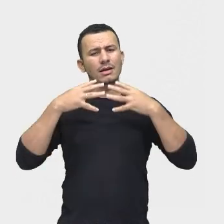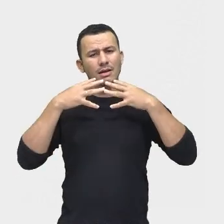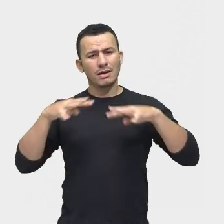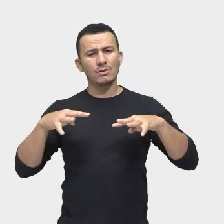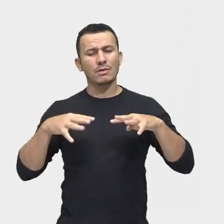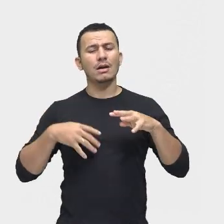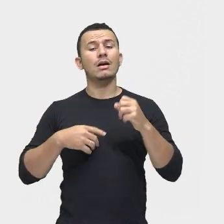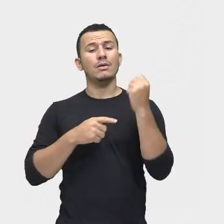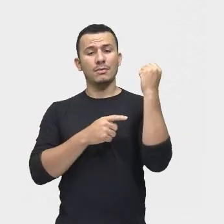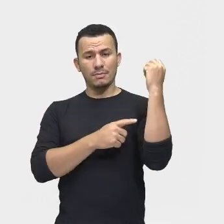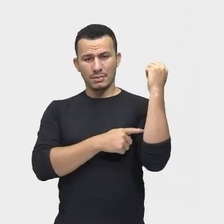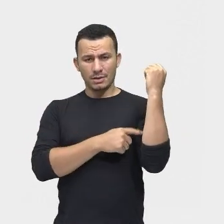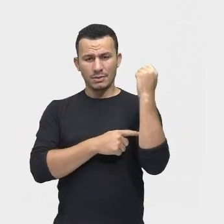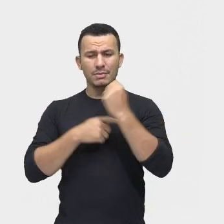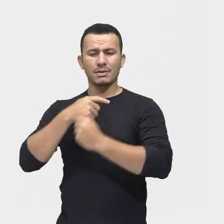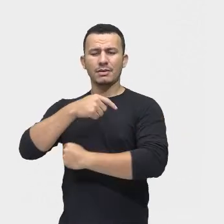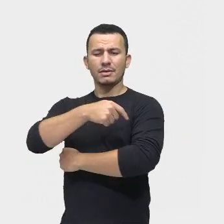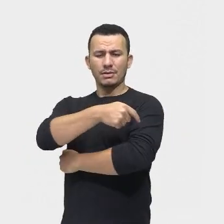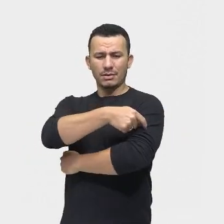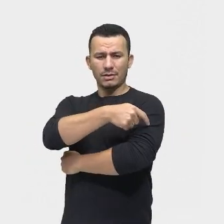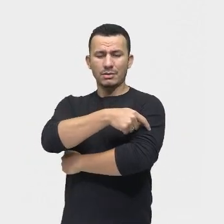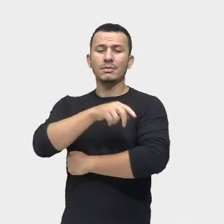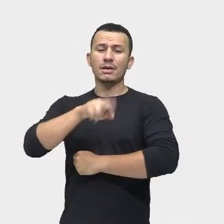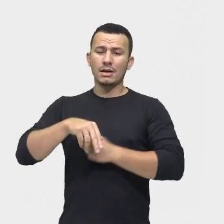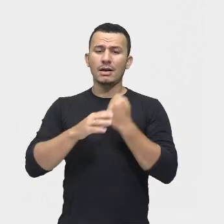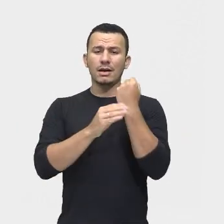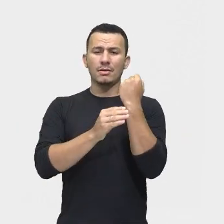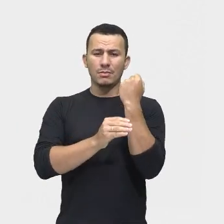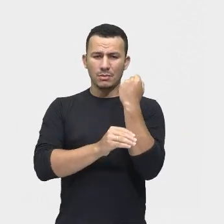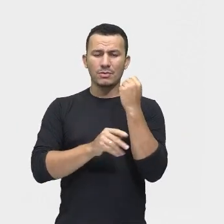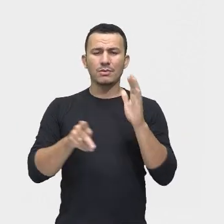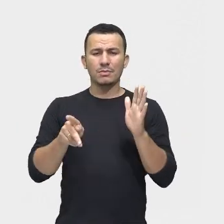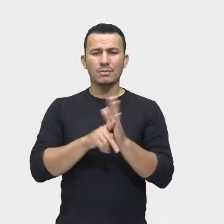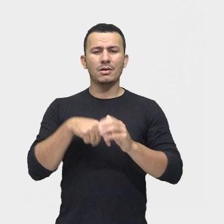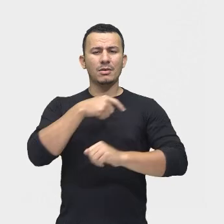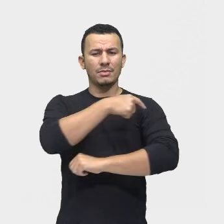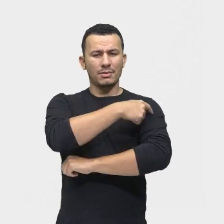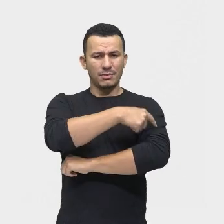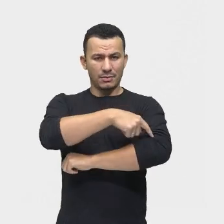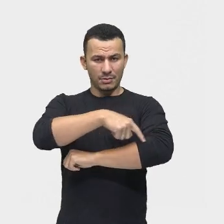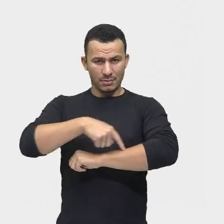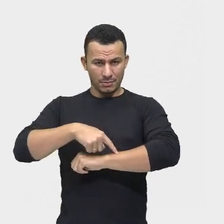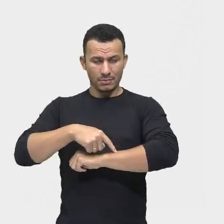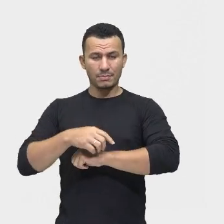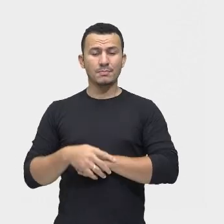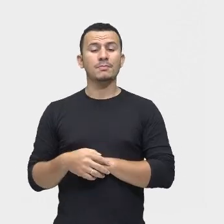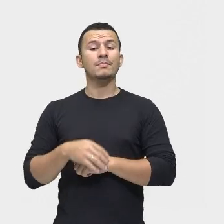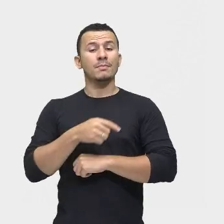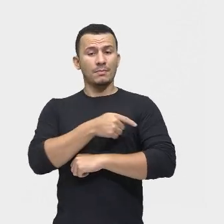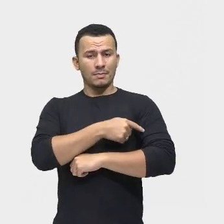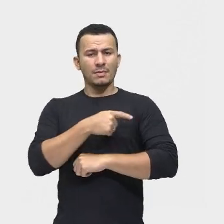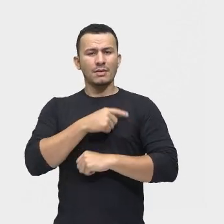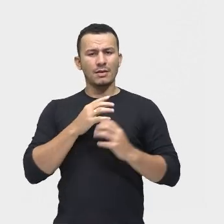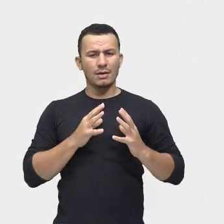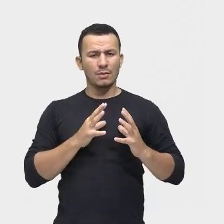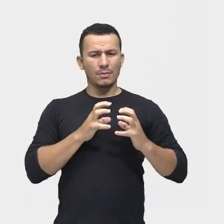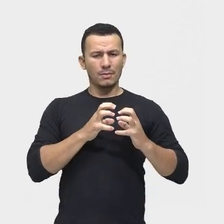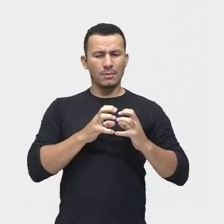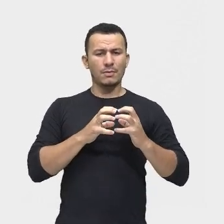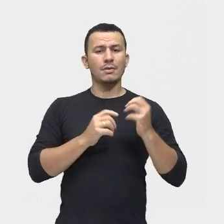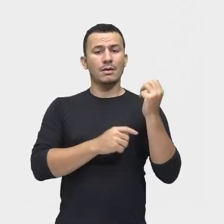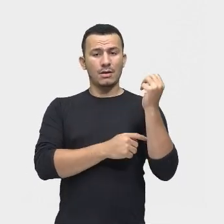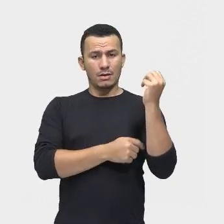o bíceps e o tríceps, né? Que são os músculos do braço. Enquanto o bíceps está contraído, o